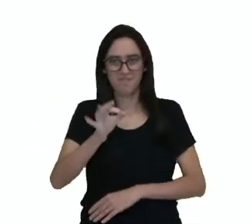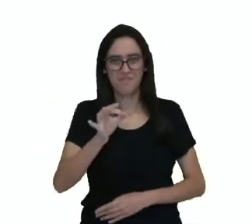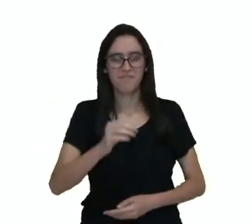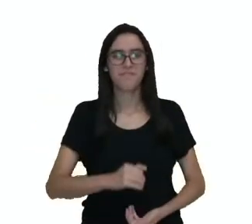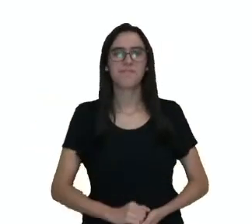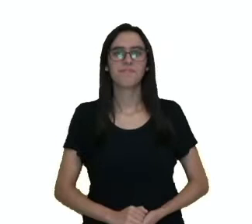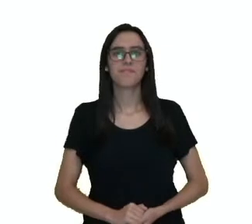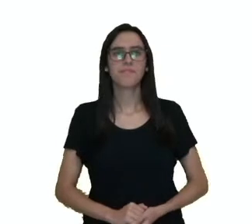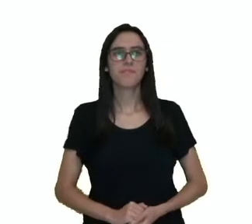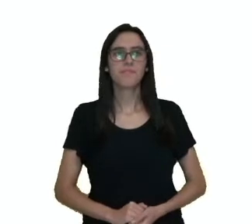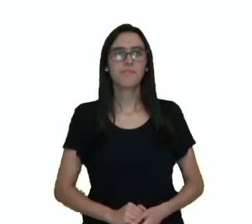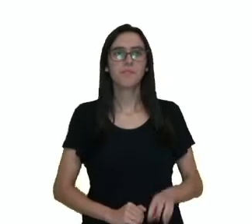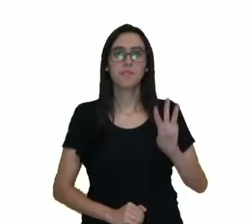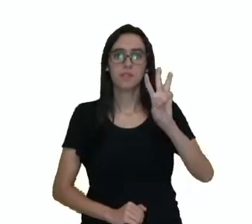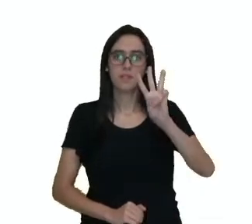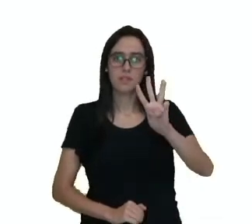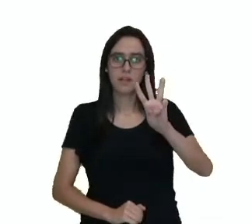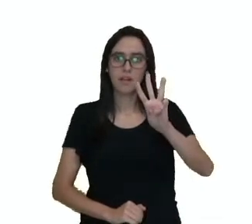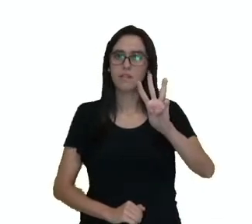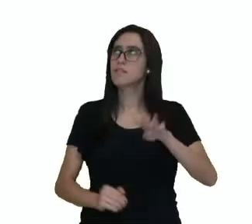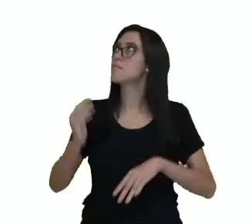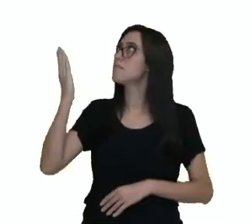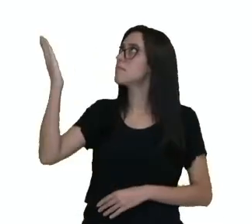D. 3, limão.